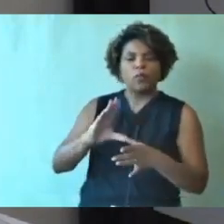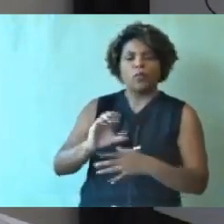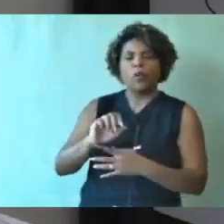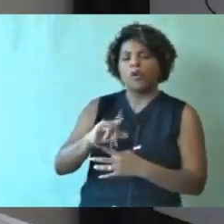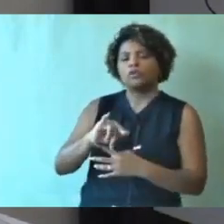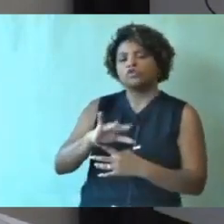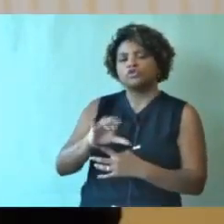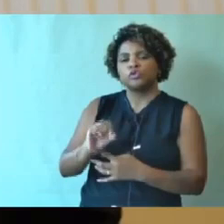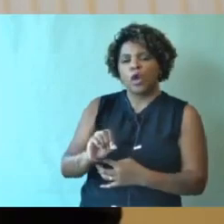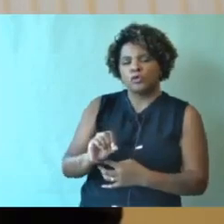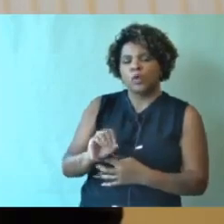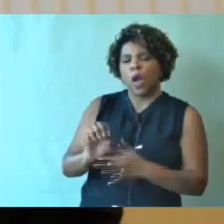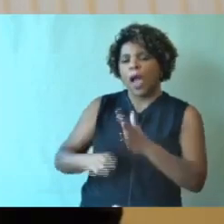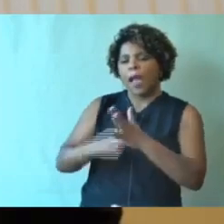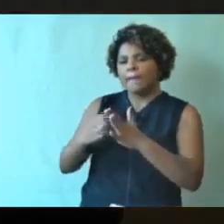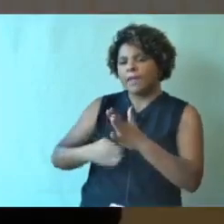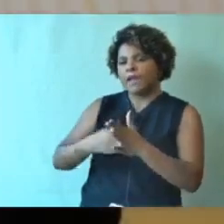sair?